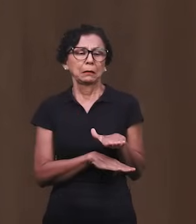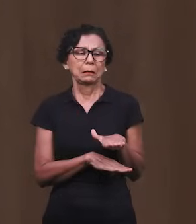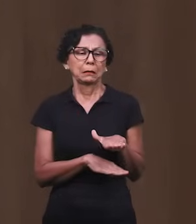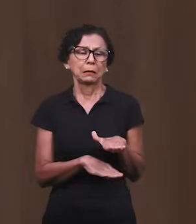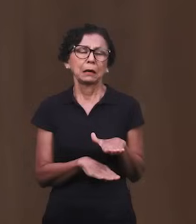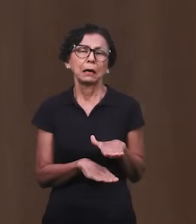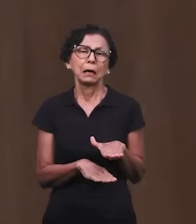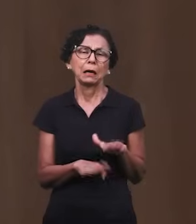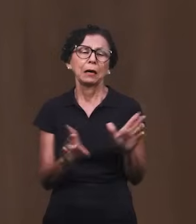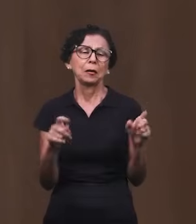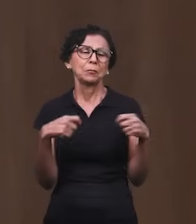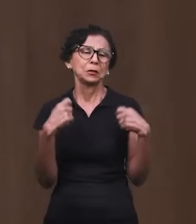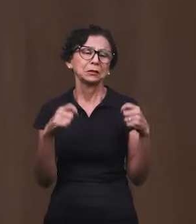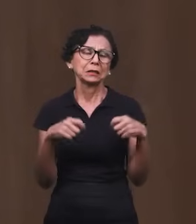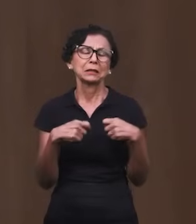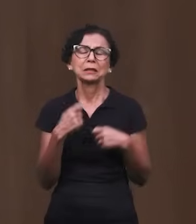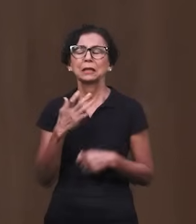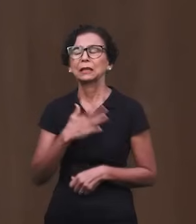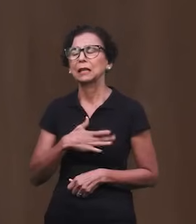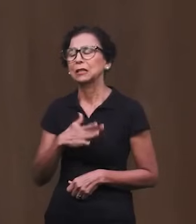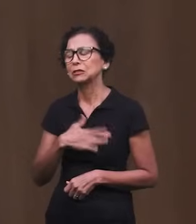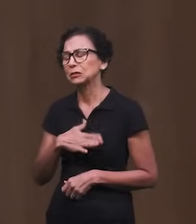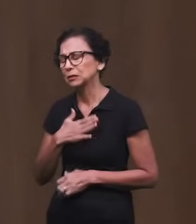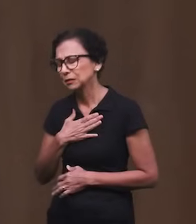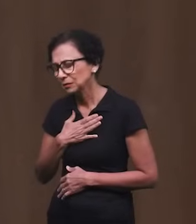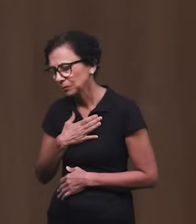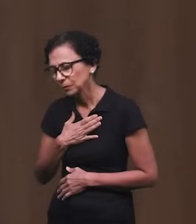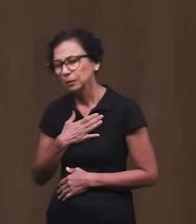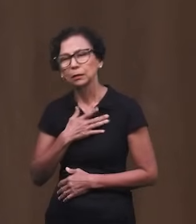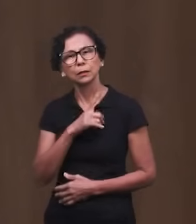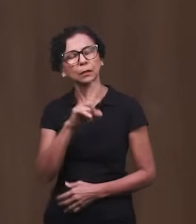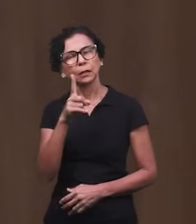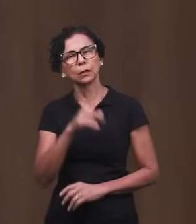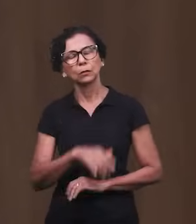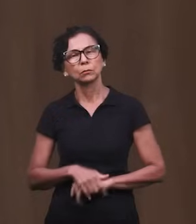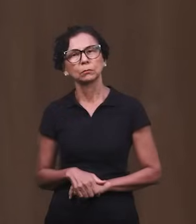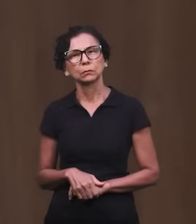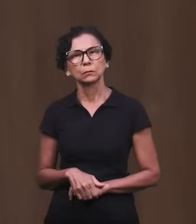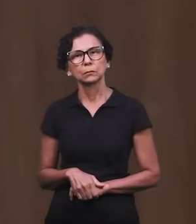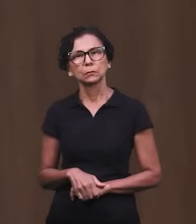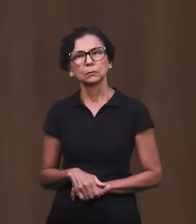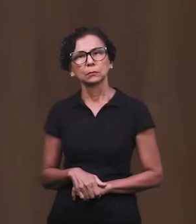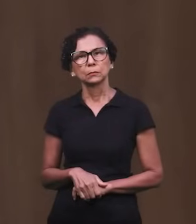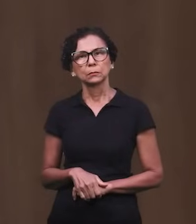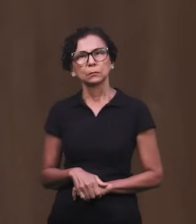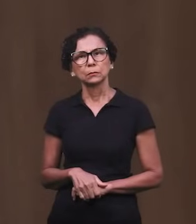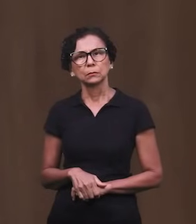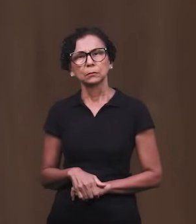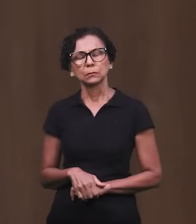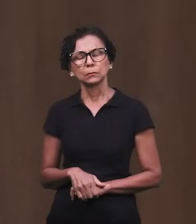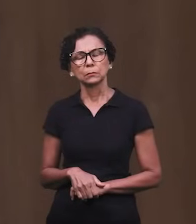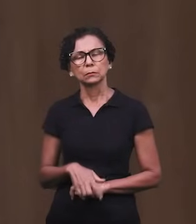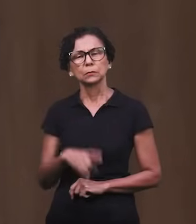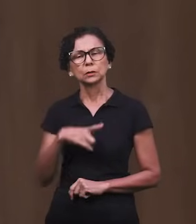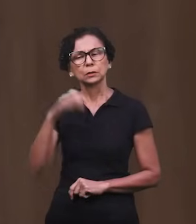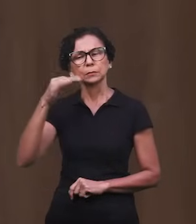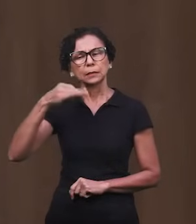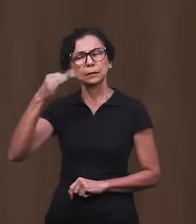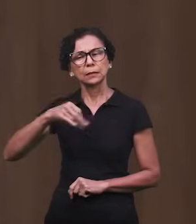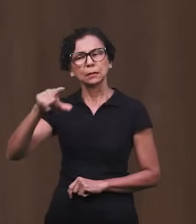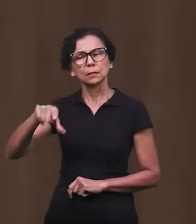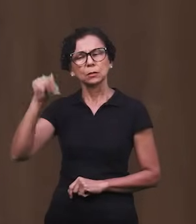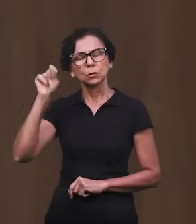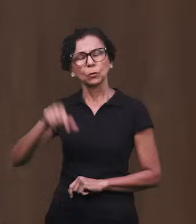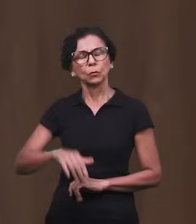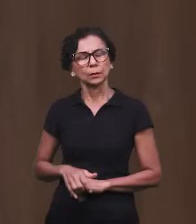achando que nós somos os perseguidos, os coitados. Não, nós temos nossas convicções. E nos tempos